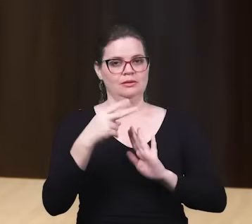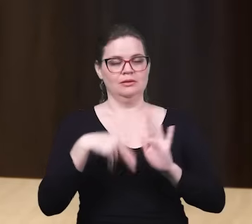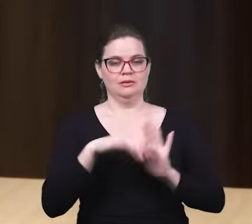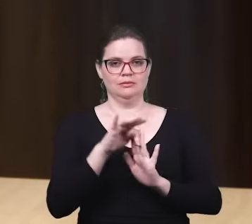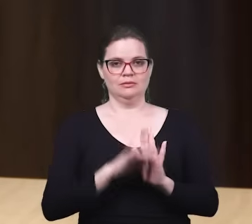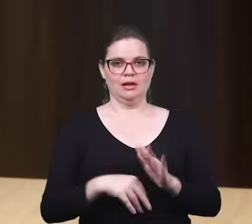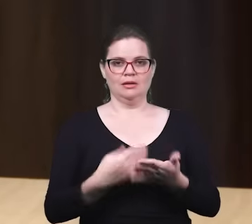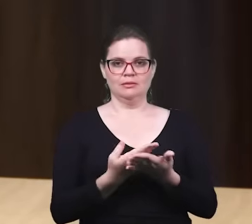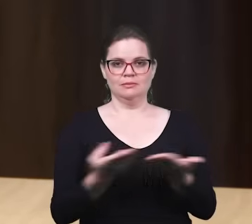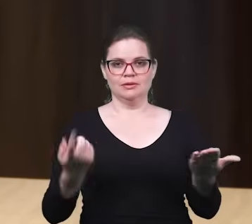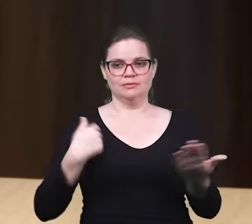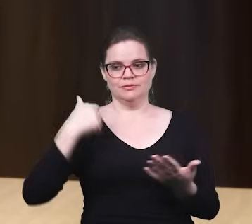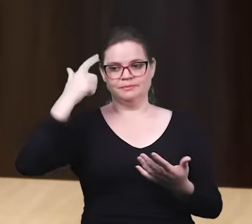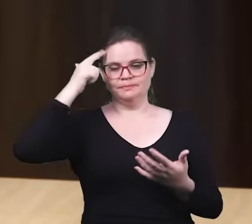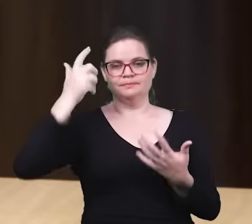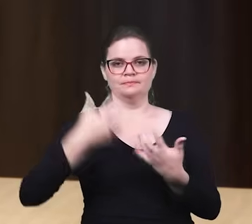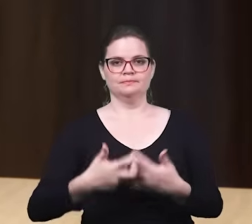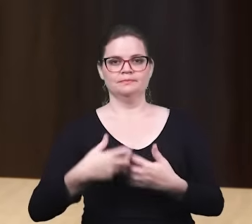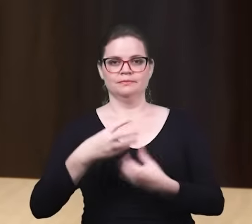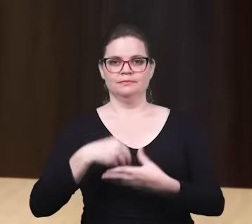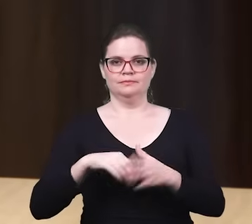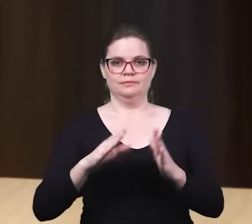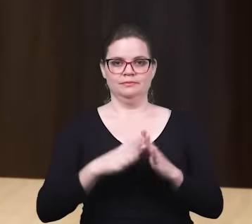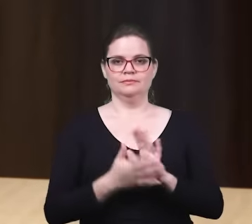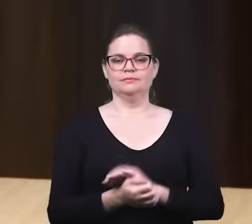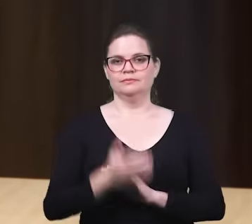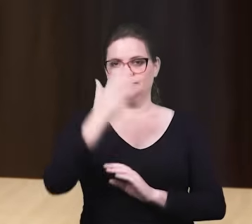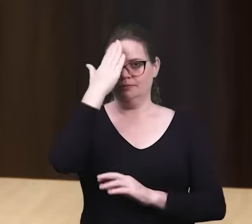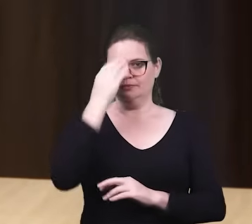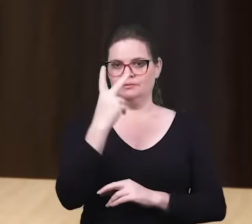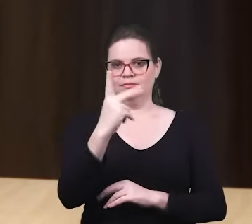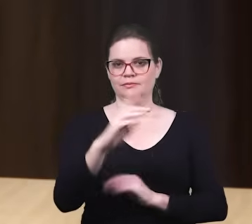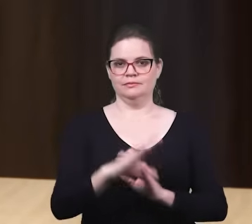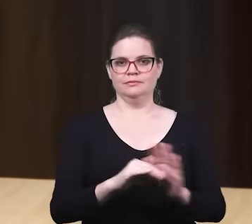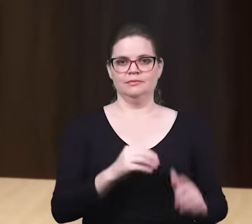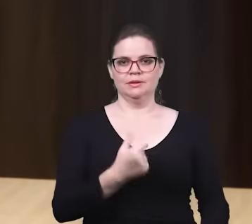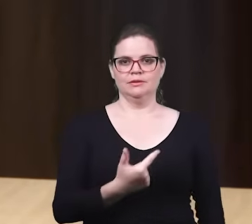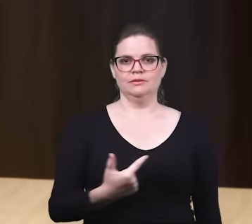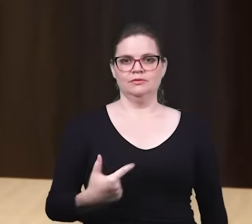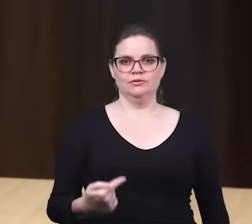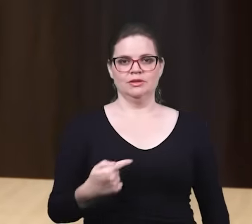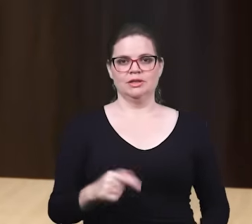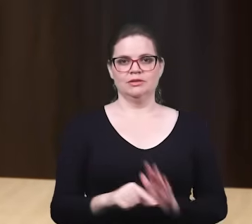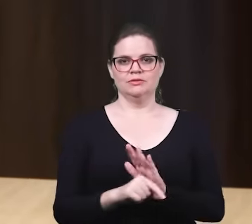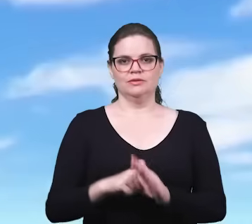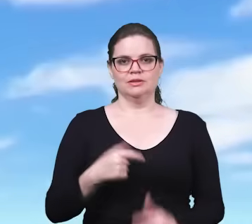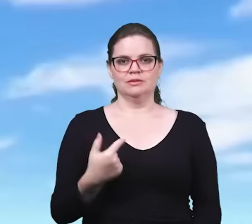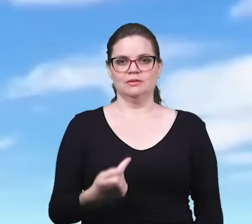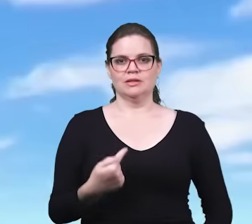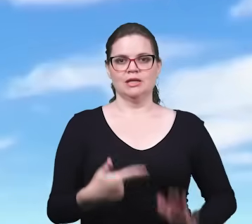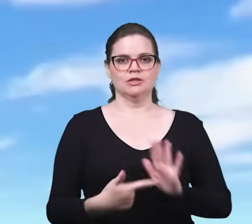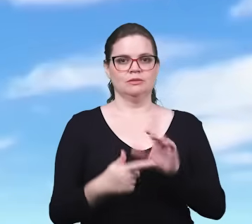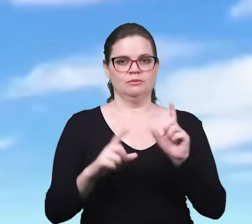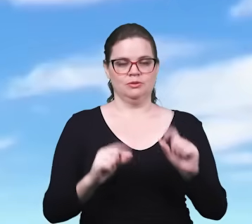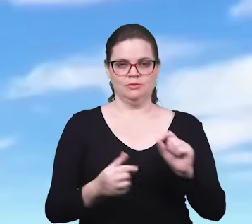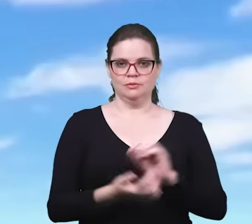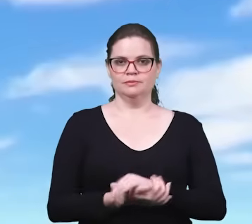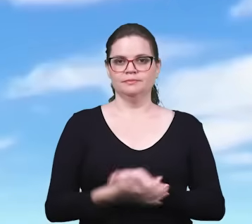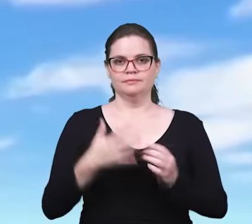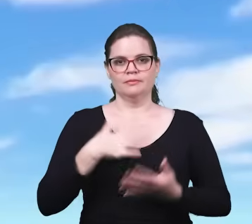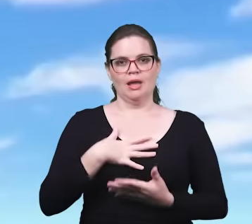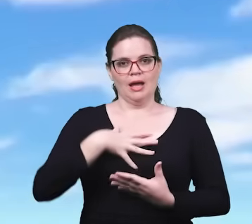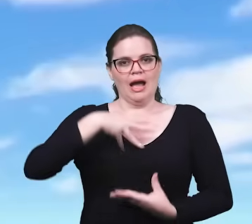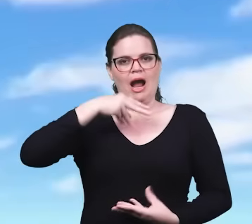para os irmãos meditarem em casa, que está em Provérbios 27, verso 7, que diz assim: a